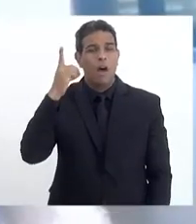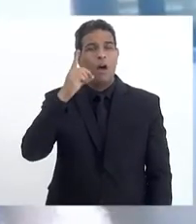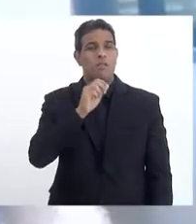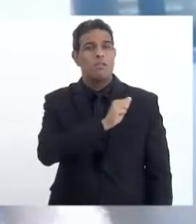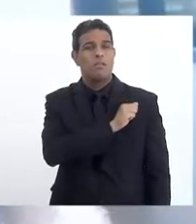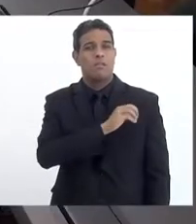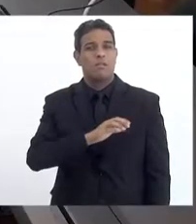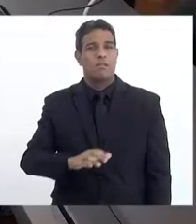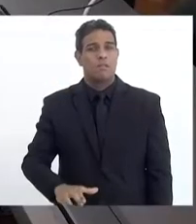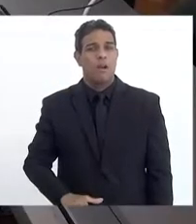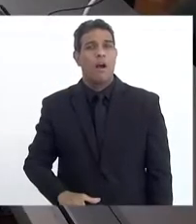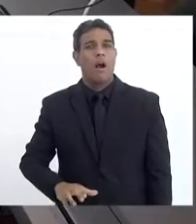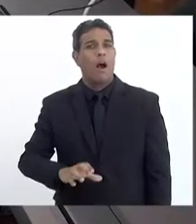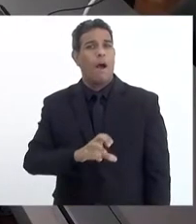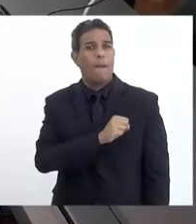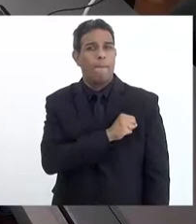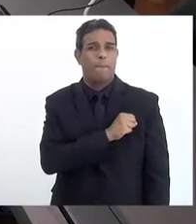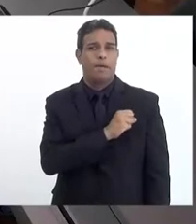paixões. Essa emenda é de quem?